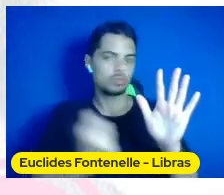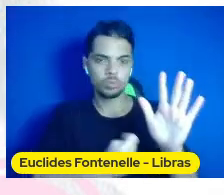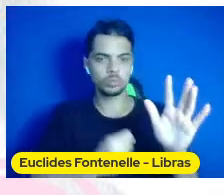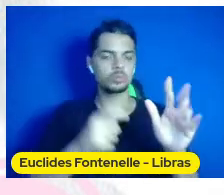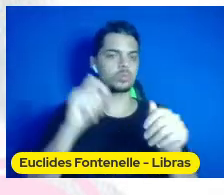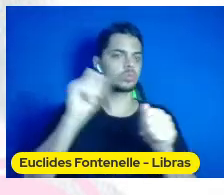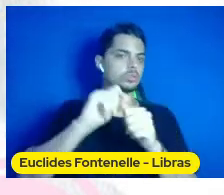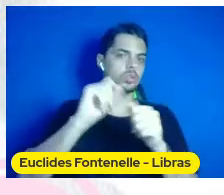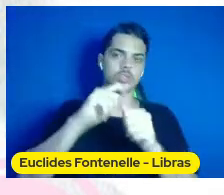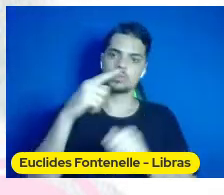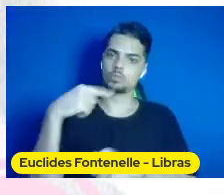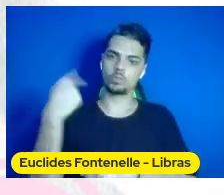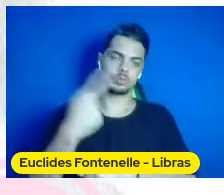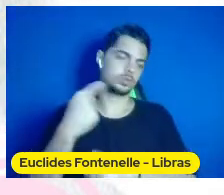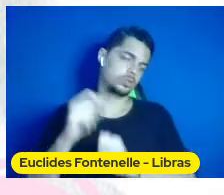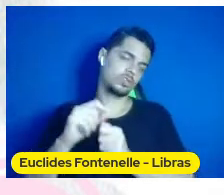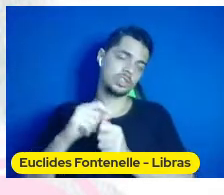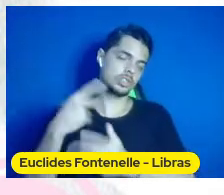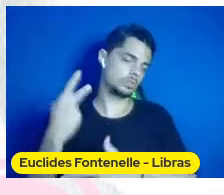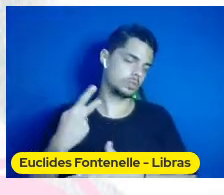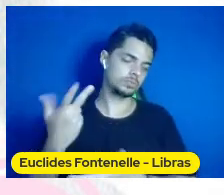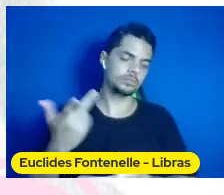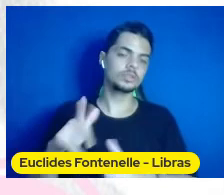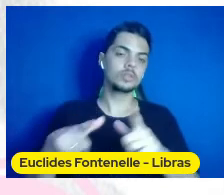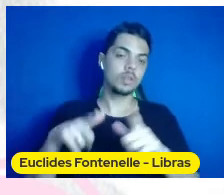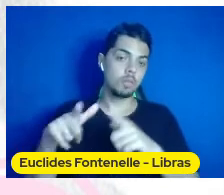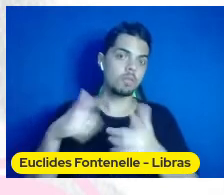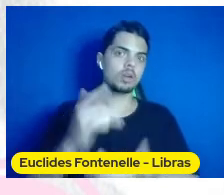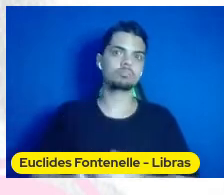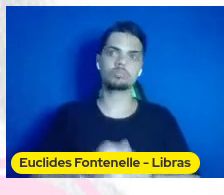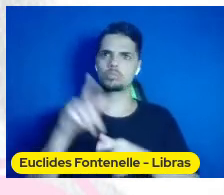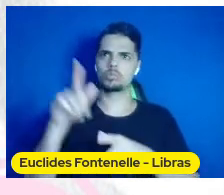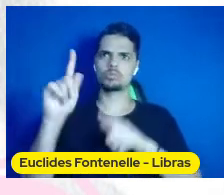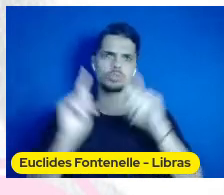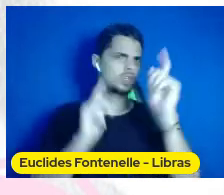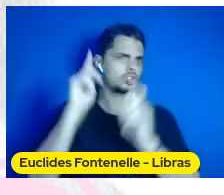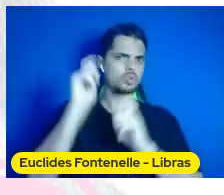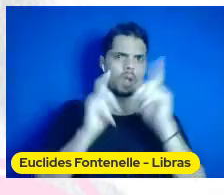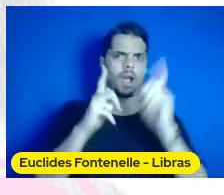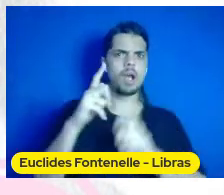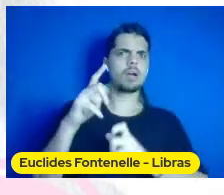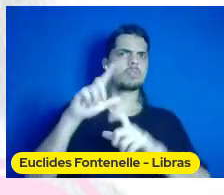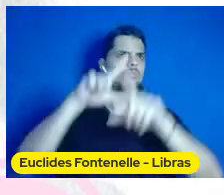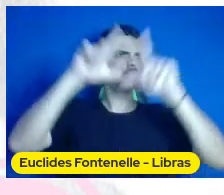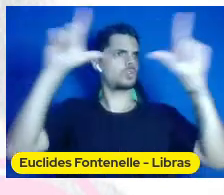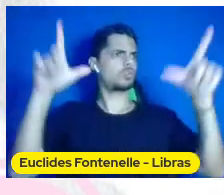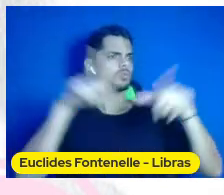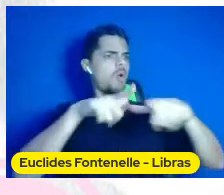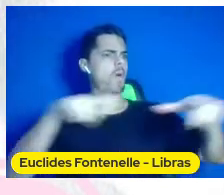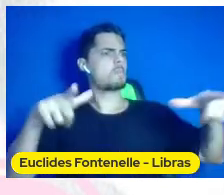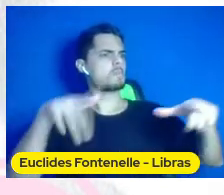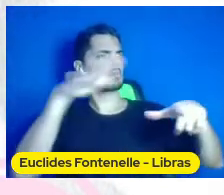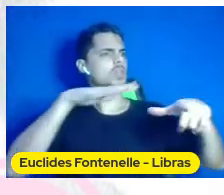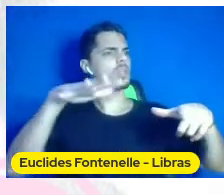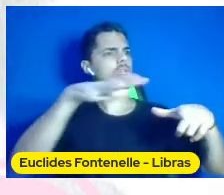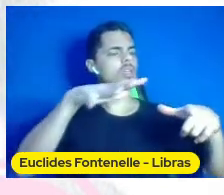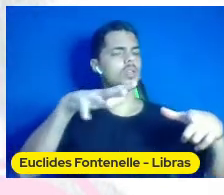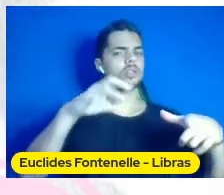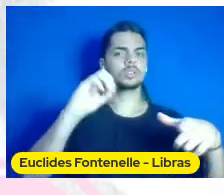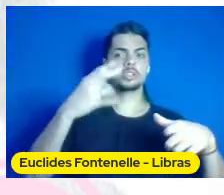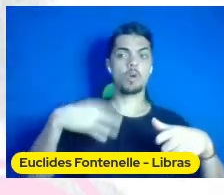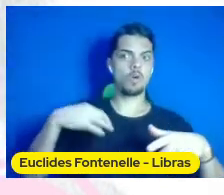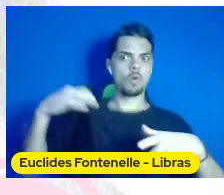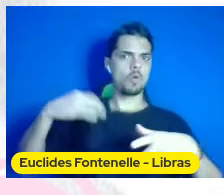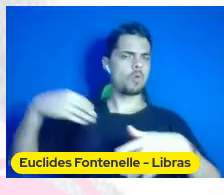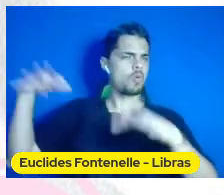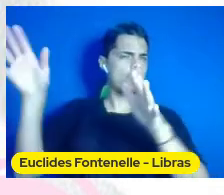ao gestual, ao tudo, assim, a gente precisa entender desde o movimento de uma roupa,